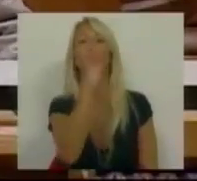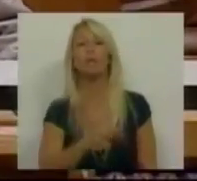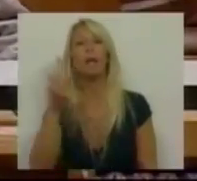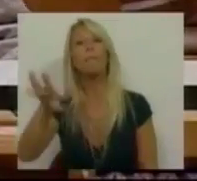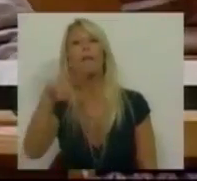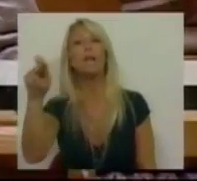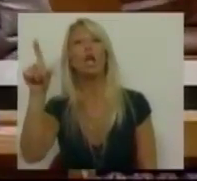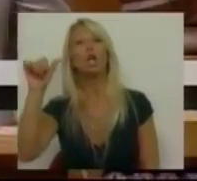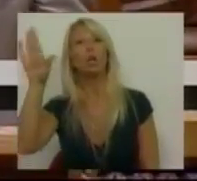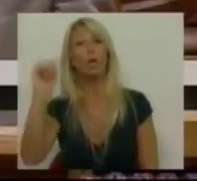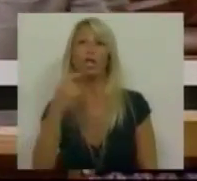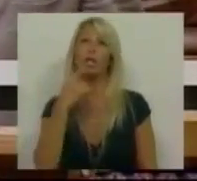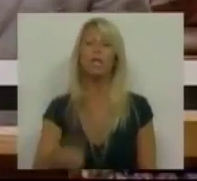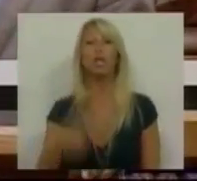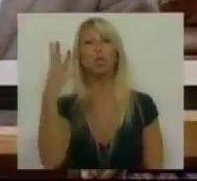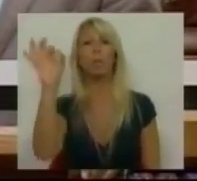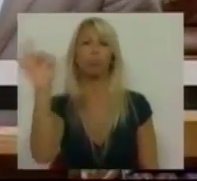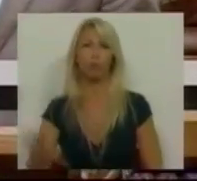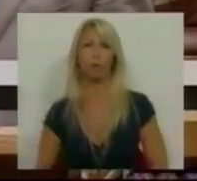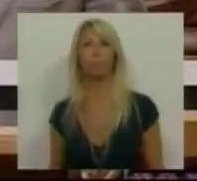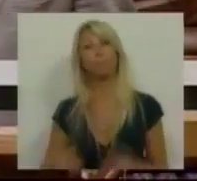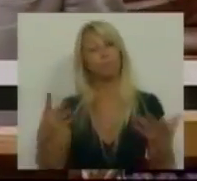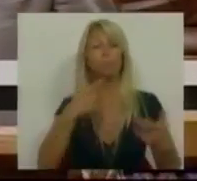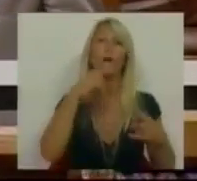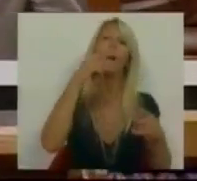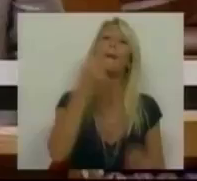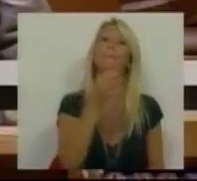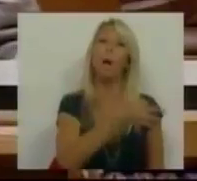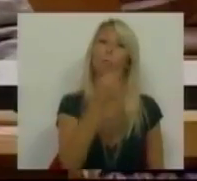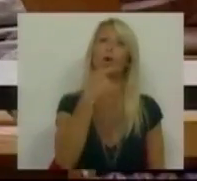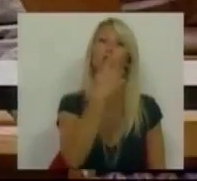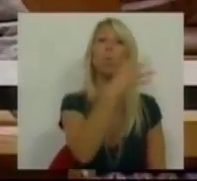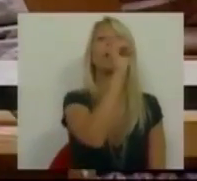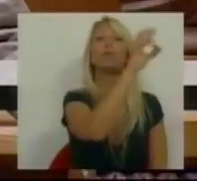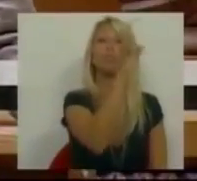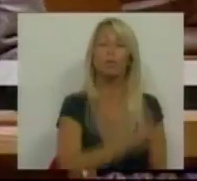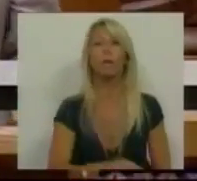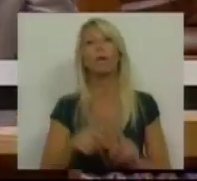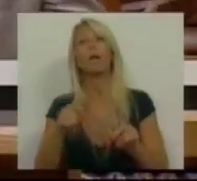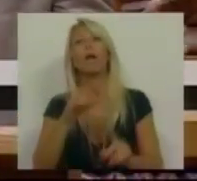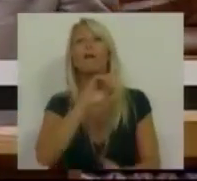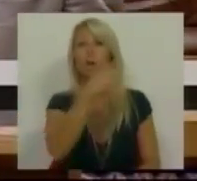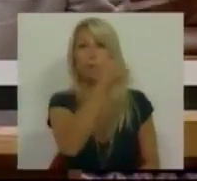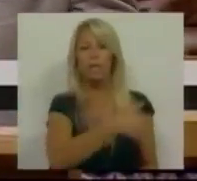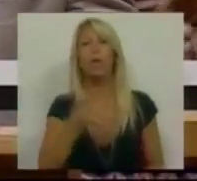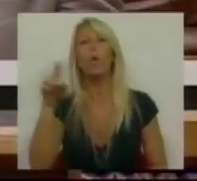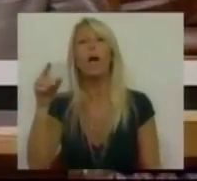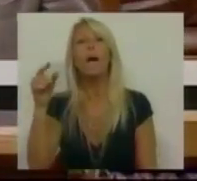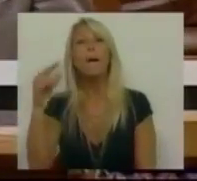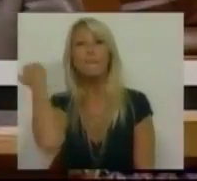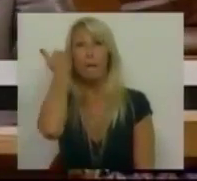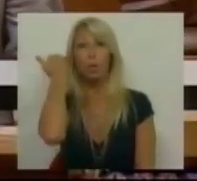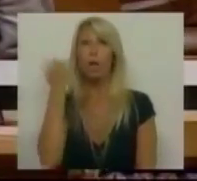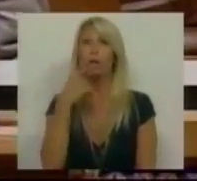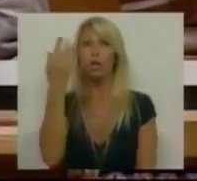Albuquerque diz 4%. Paulo Portas insiste em 4,5% e Pedro Passos Coelho diz 4%. Afinal, esta é a